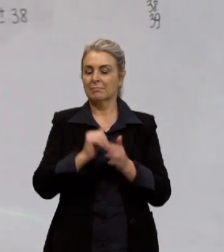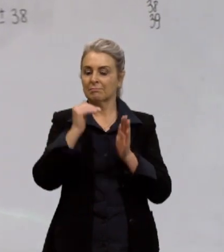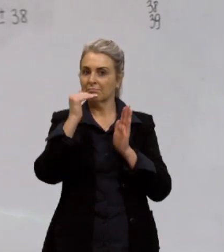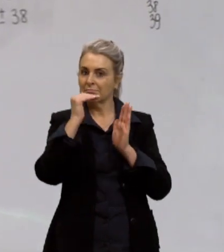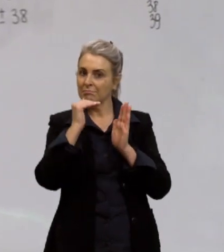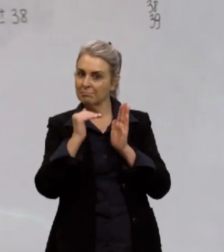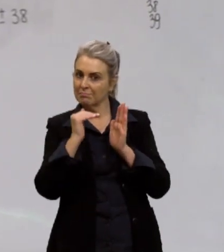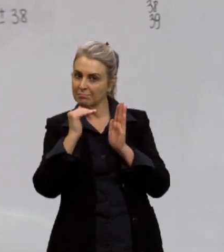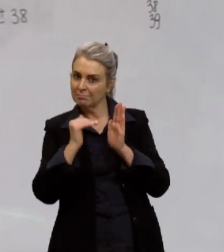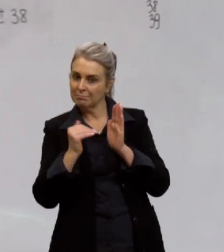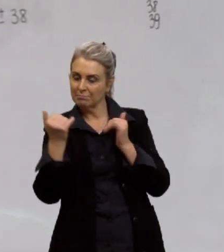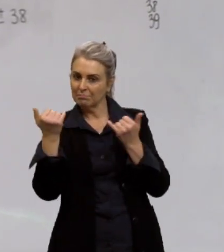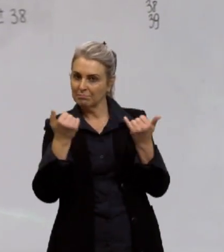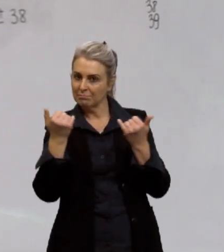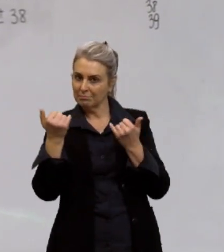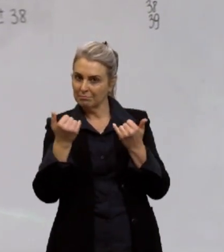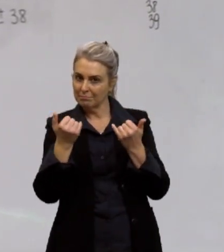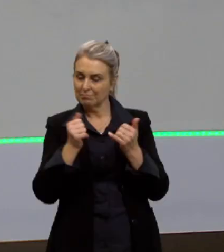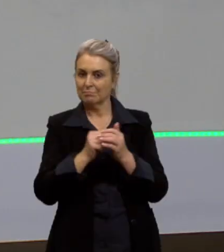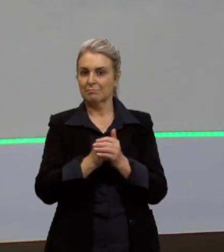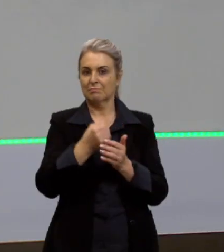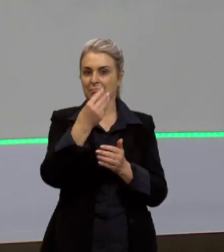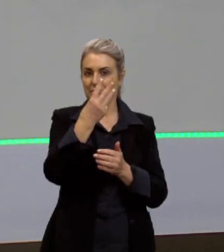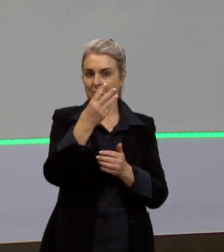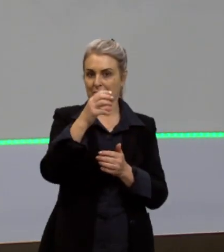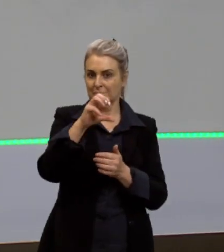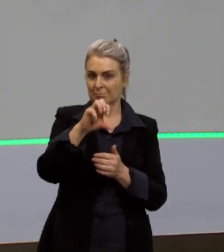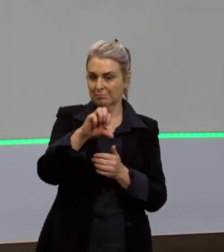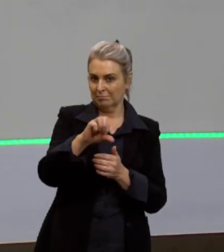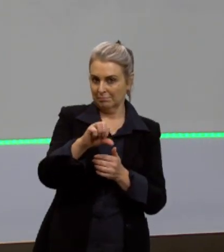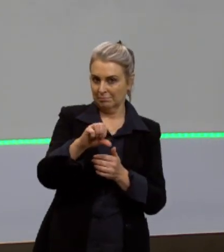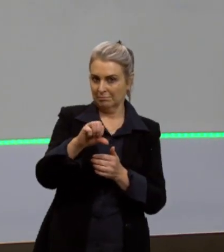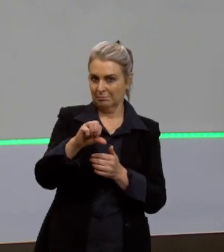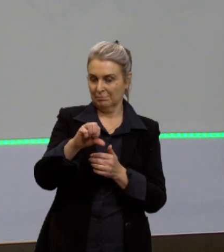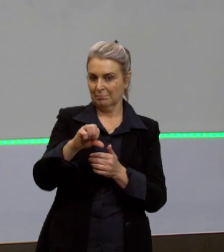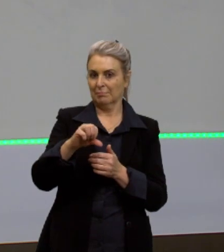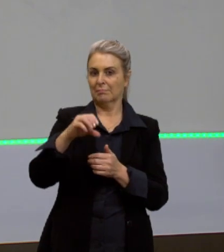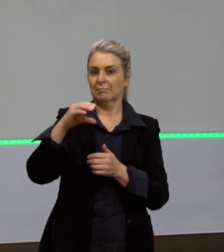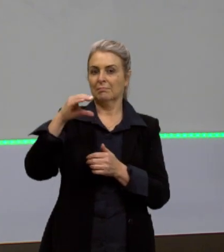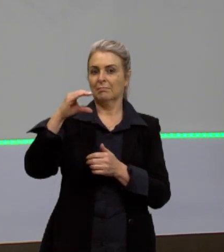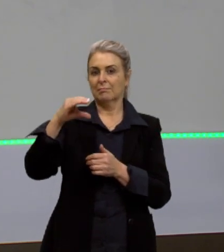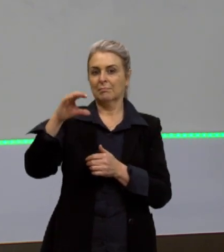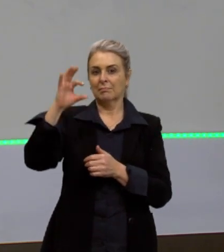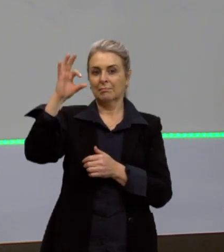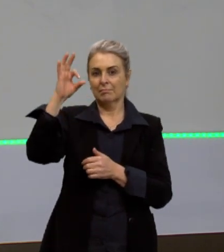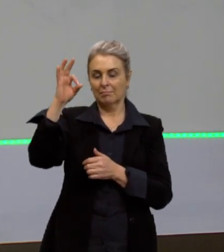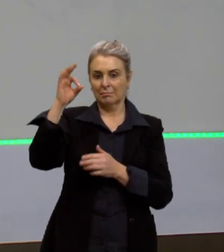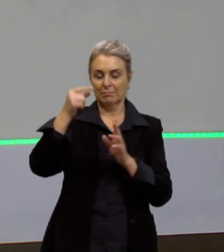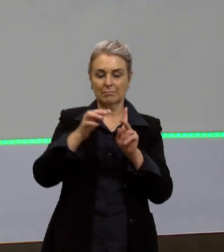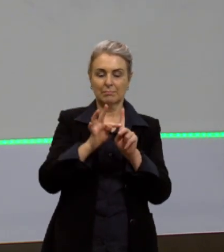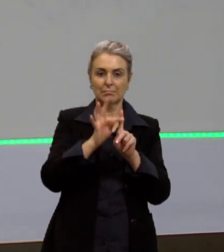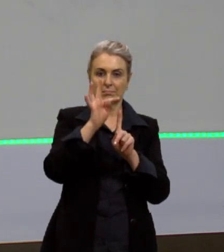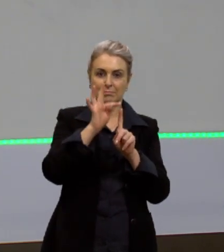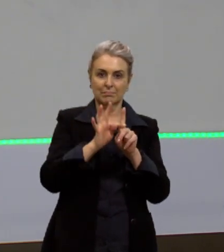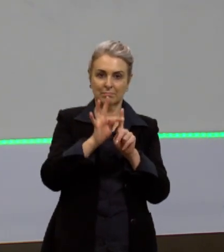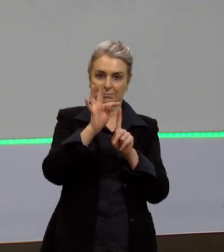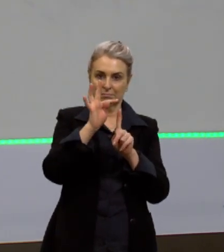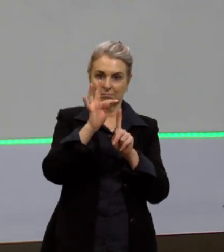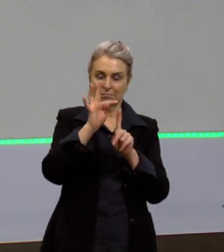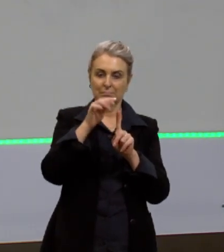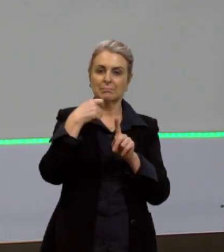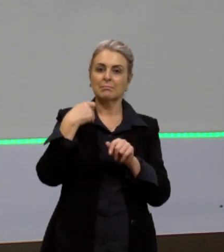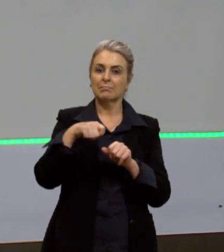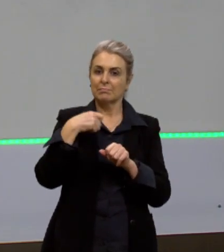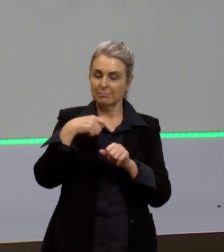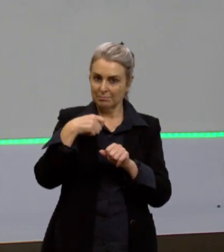reduzindo uma informação de que 39 graus Celsius é a temperatura, eu preciso